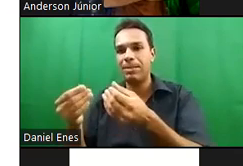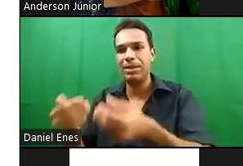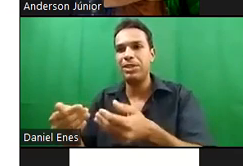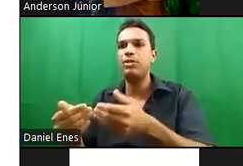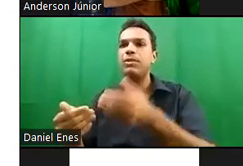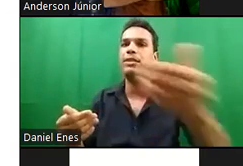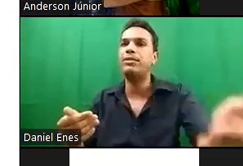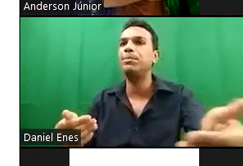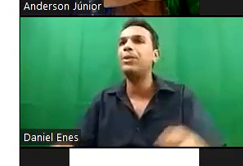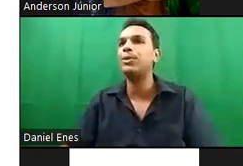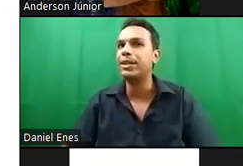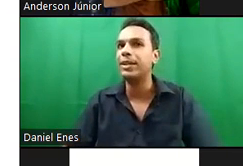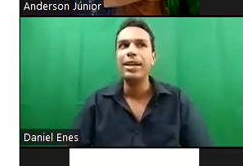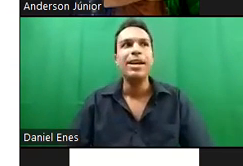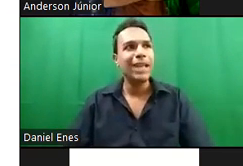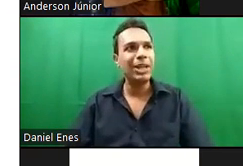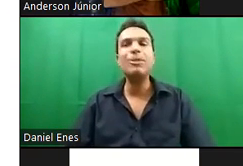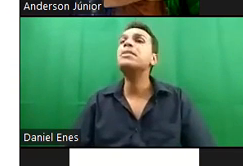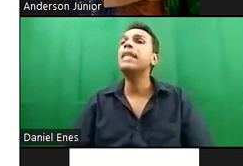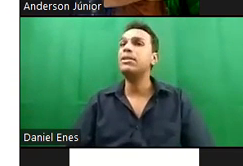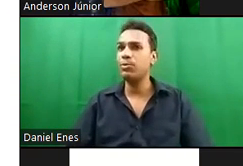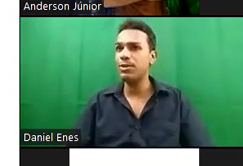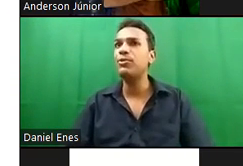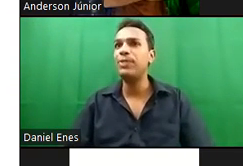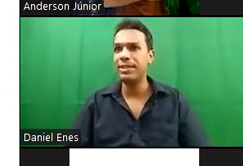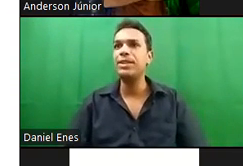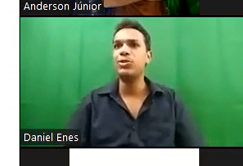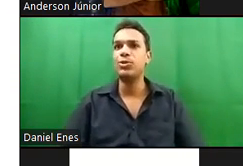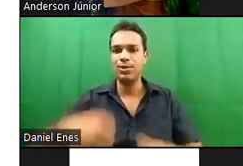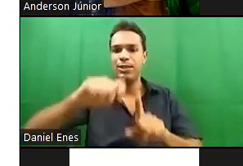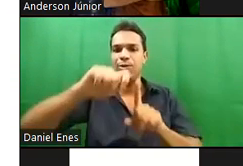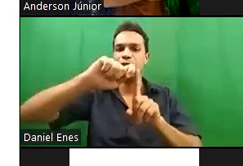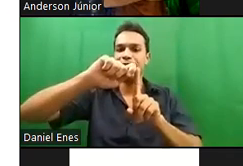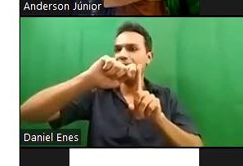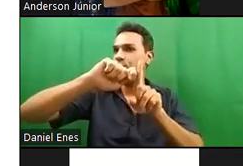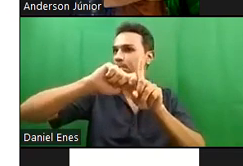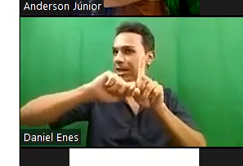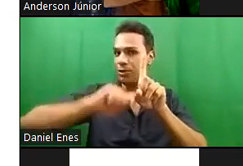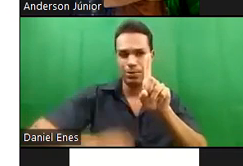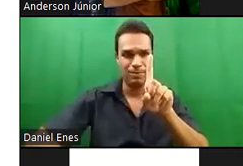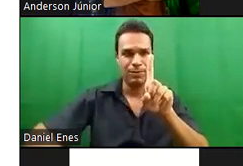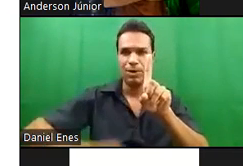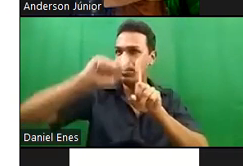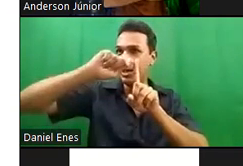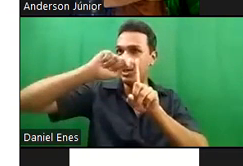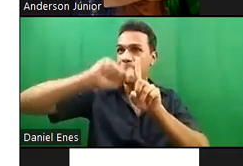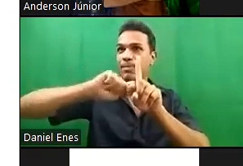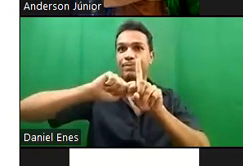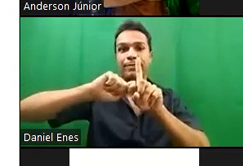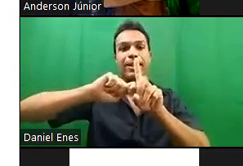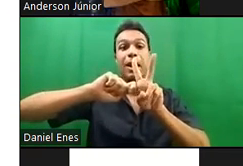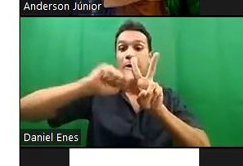palavra primitiva, derivando para outra. Na língua de sinais eu consigo fazer isso? Consigo. Olha só, sinal de mês. Olha o mês,